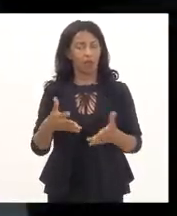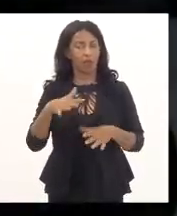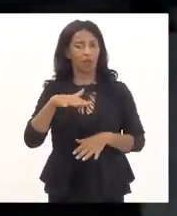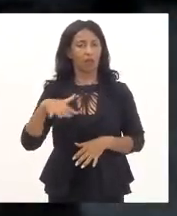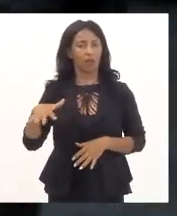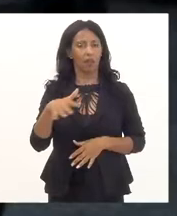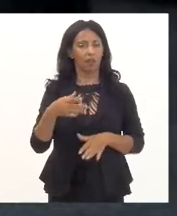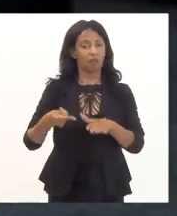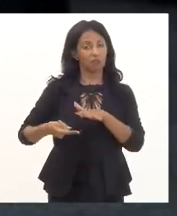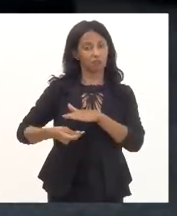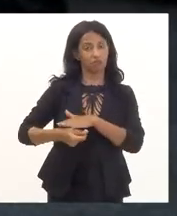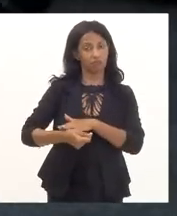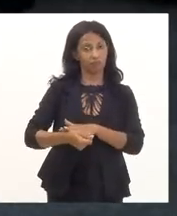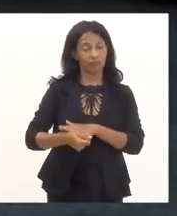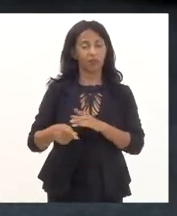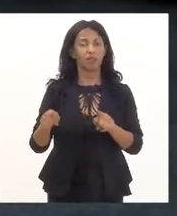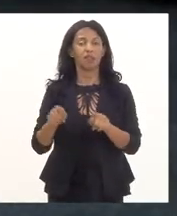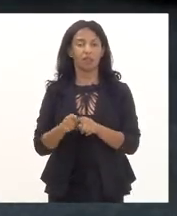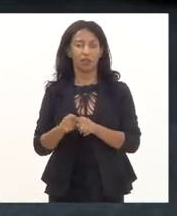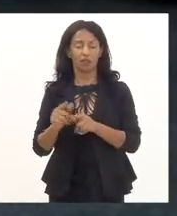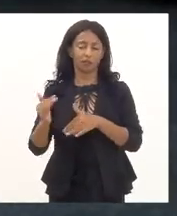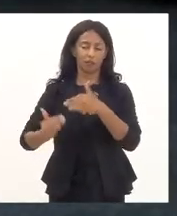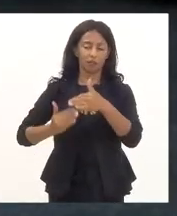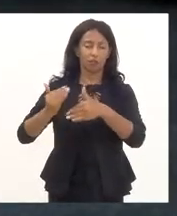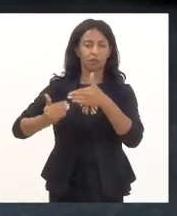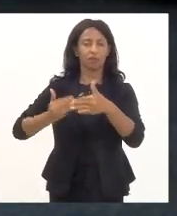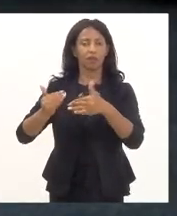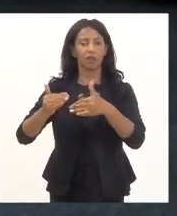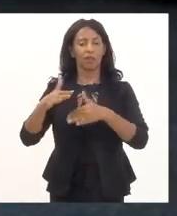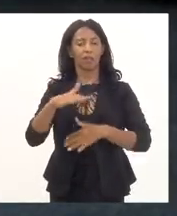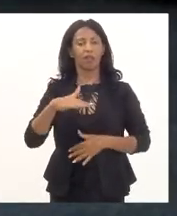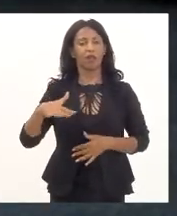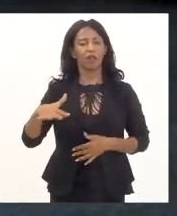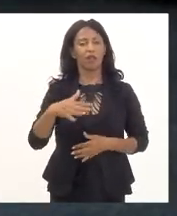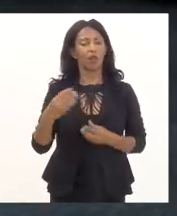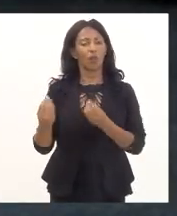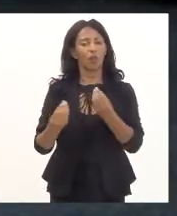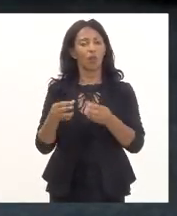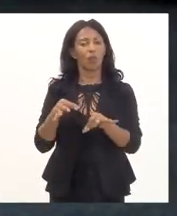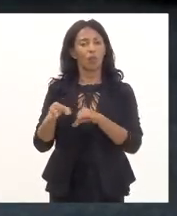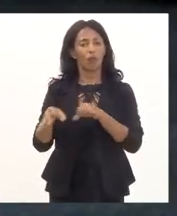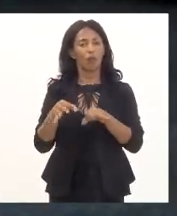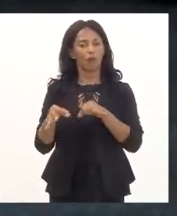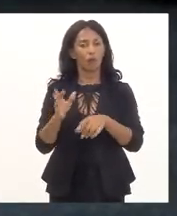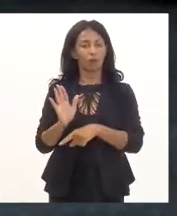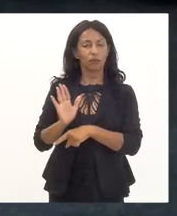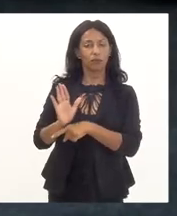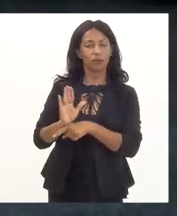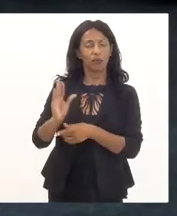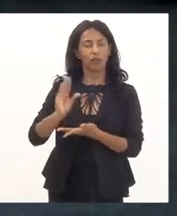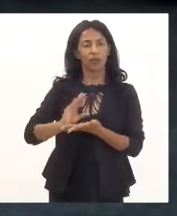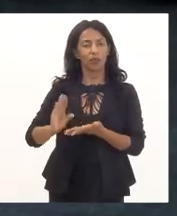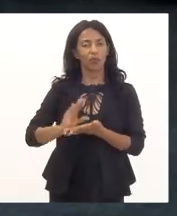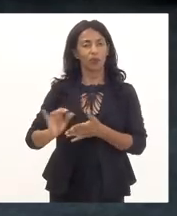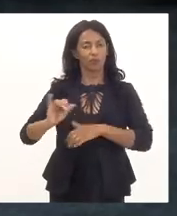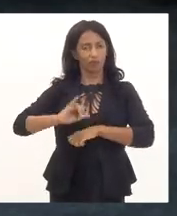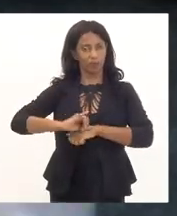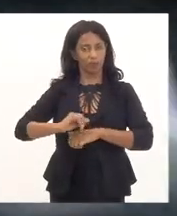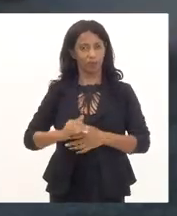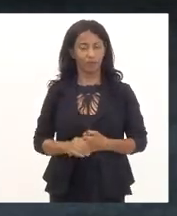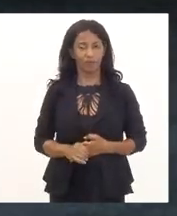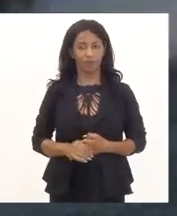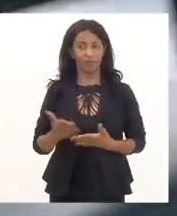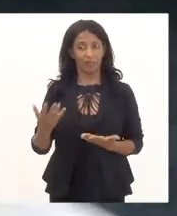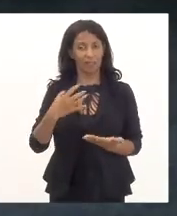de investimento e também ao desenvolvimento regional como forma de fomentar a economia fluminense.